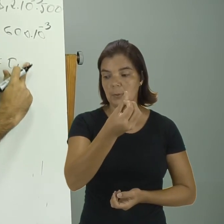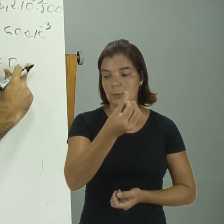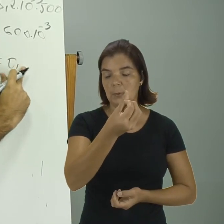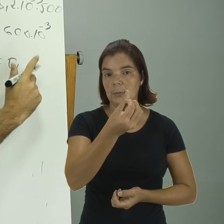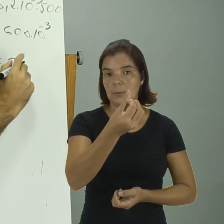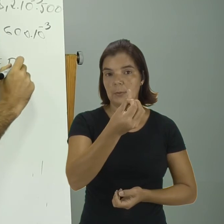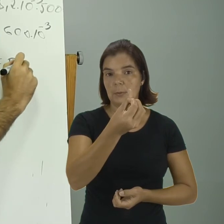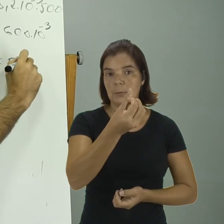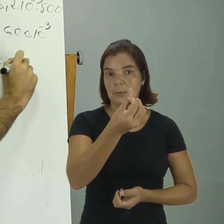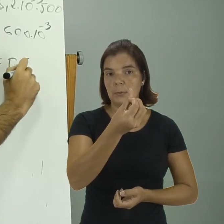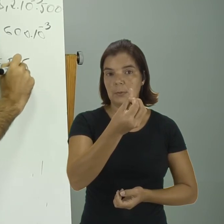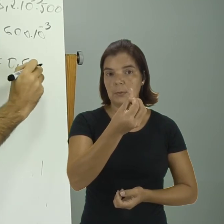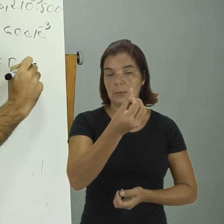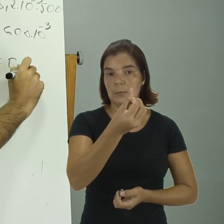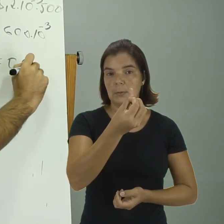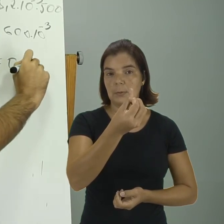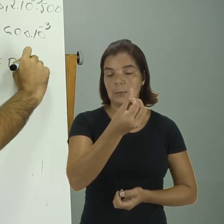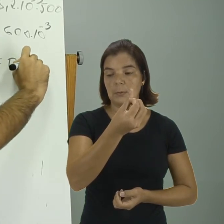0,6